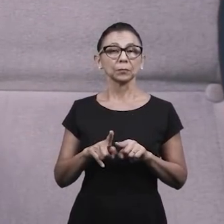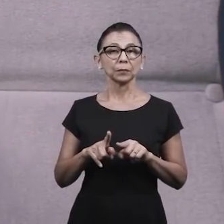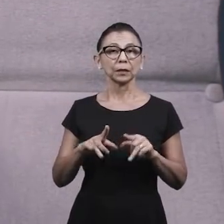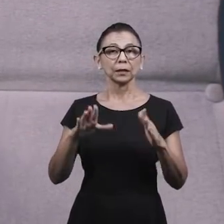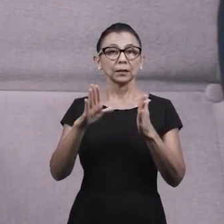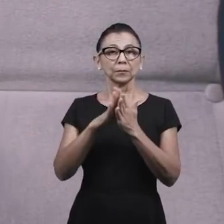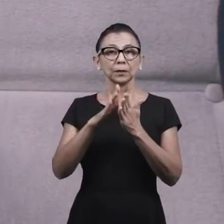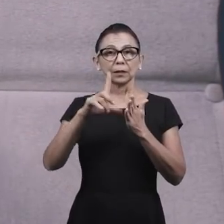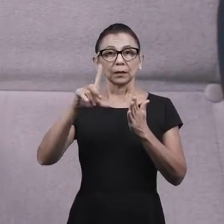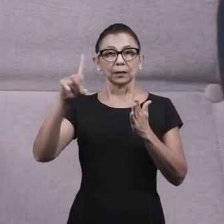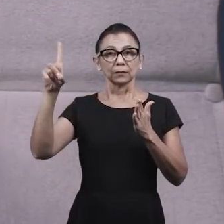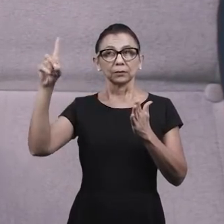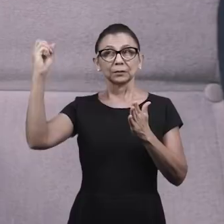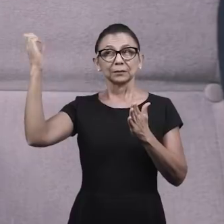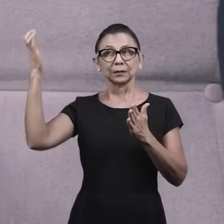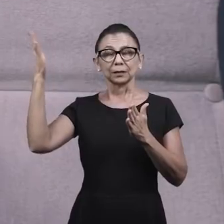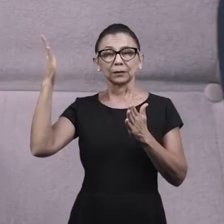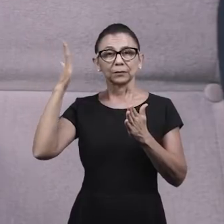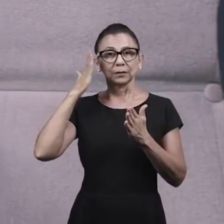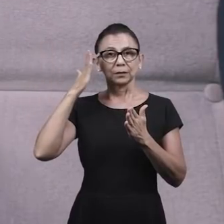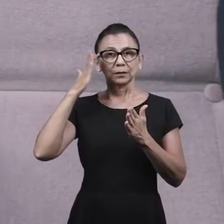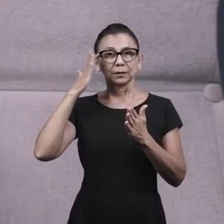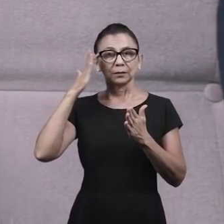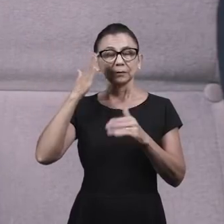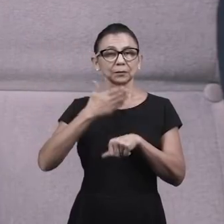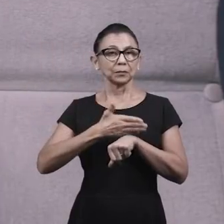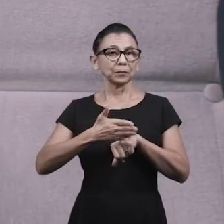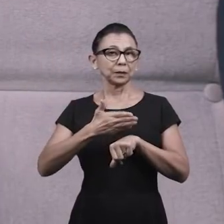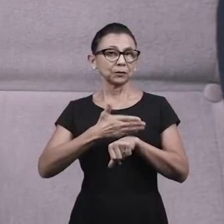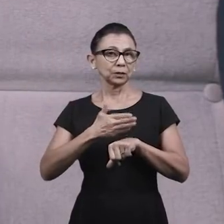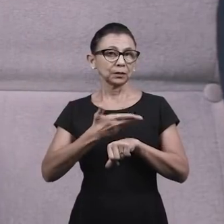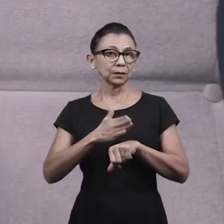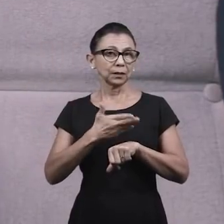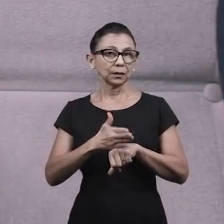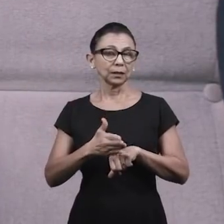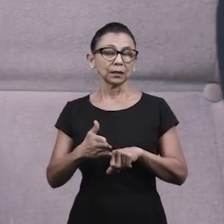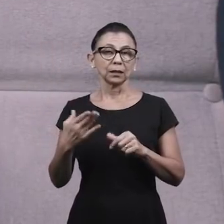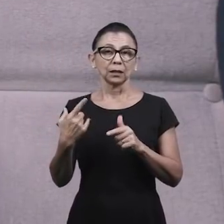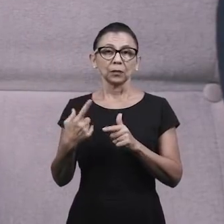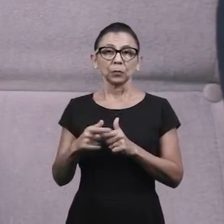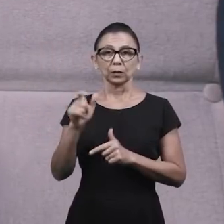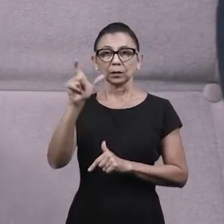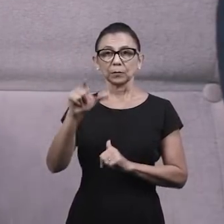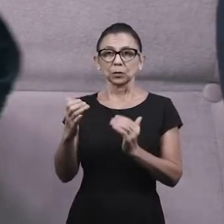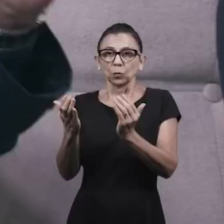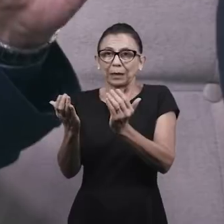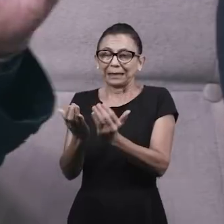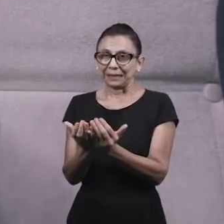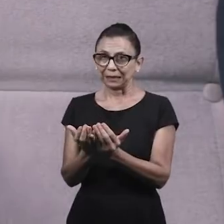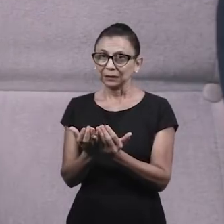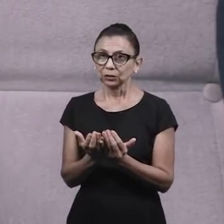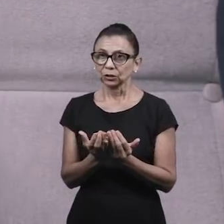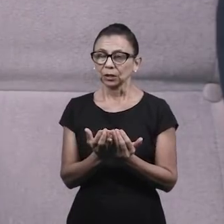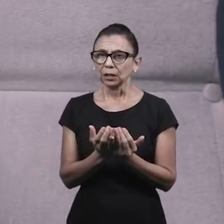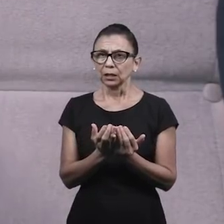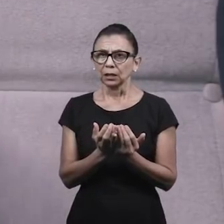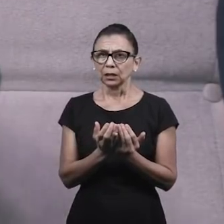está dentro de um cenário profético. O homem seria cada dia mais amante de si mesmo. Os seus próprios